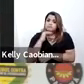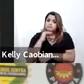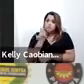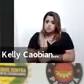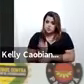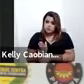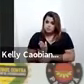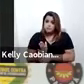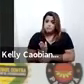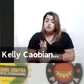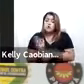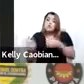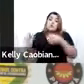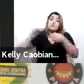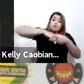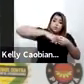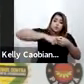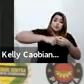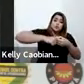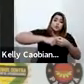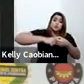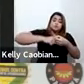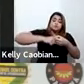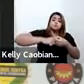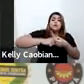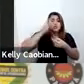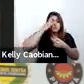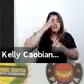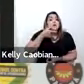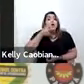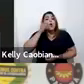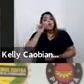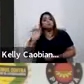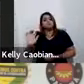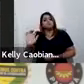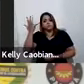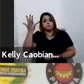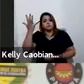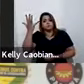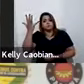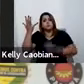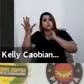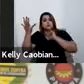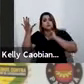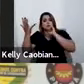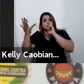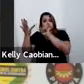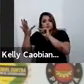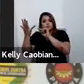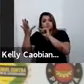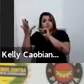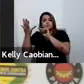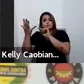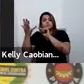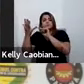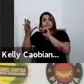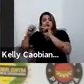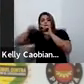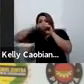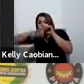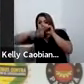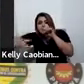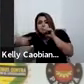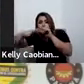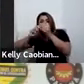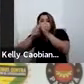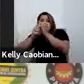no finalzinho da tarde de ontem, a plataforma do governo do estado, ela estava fora do ar